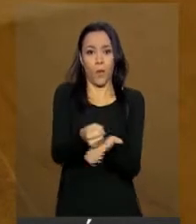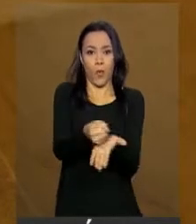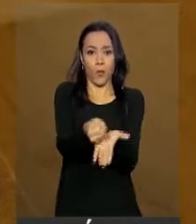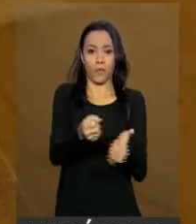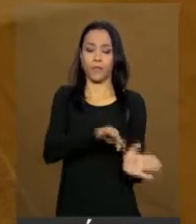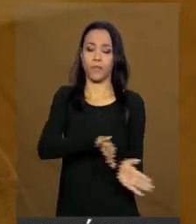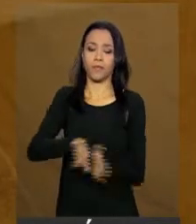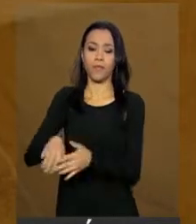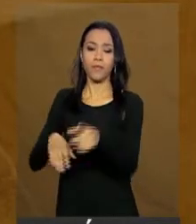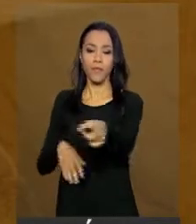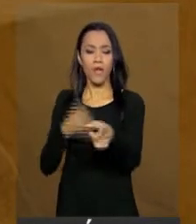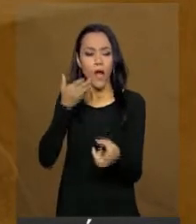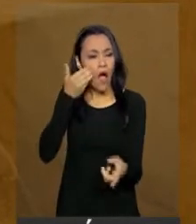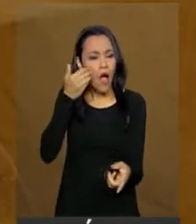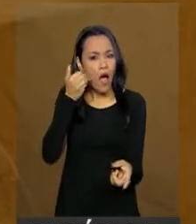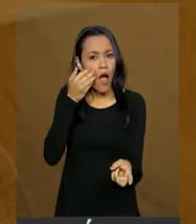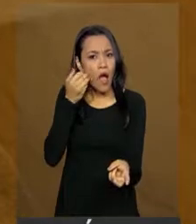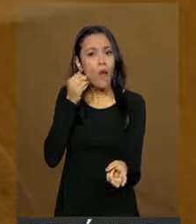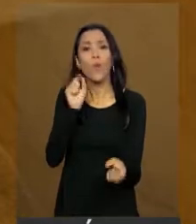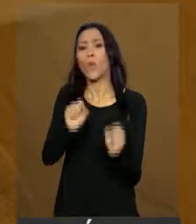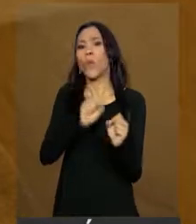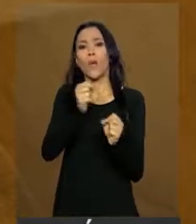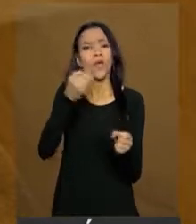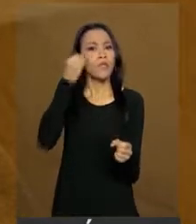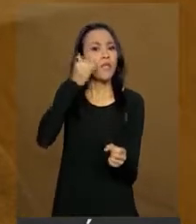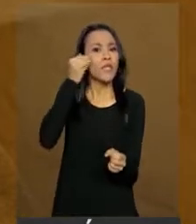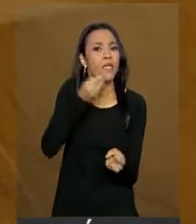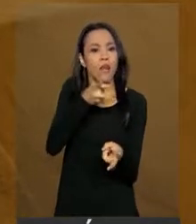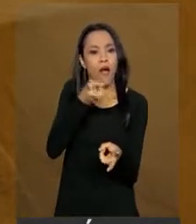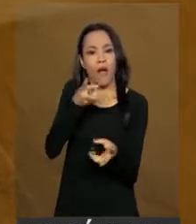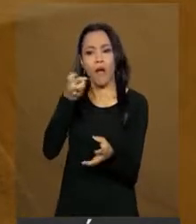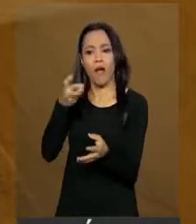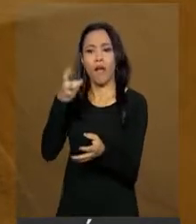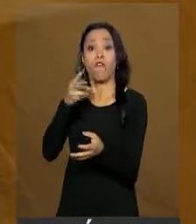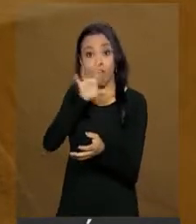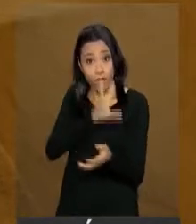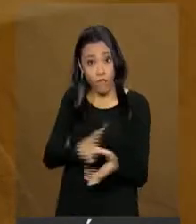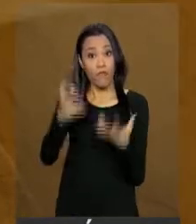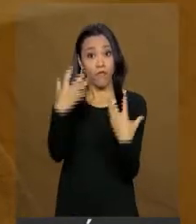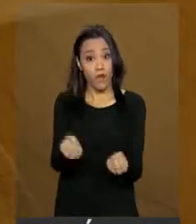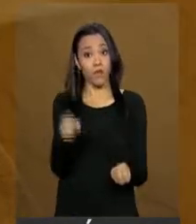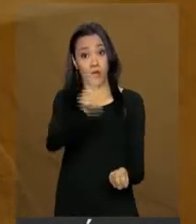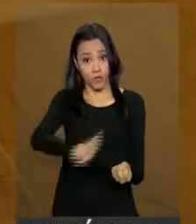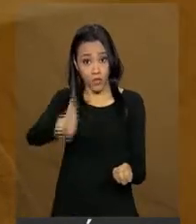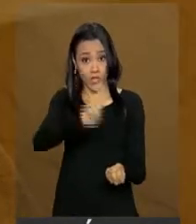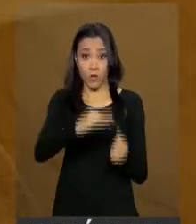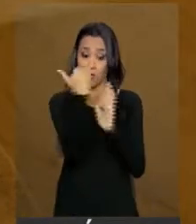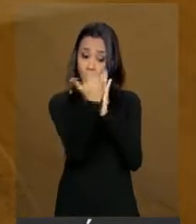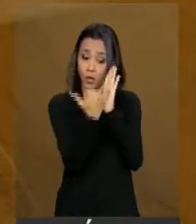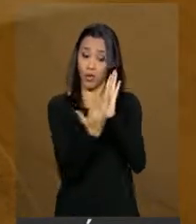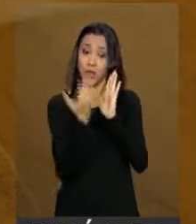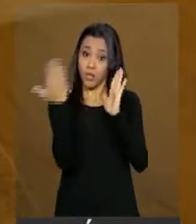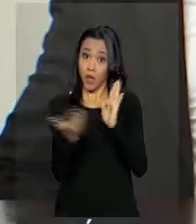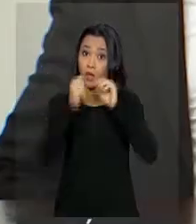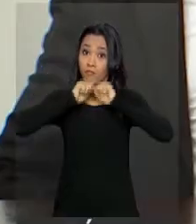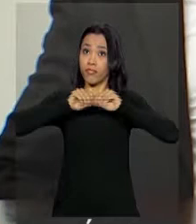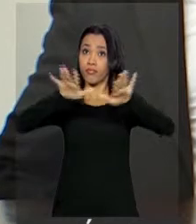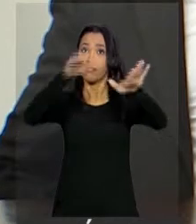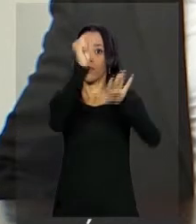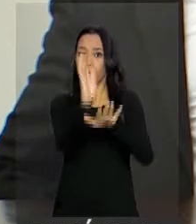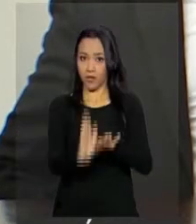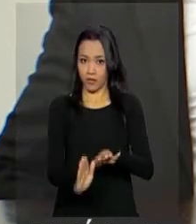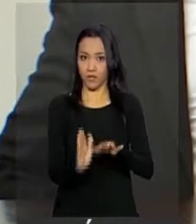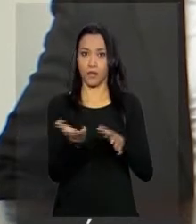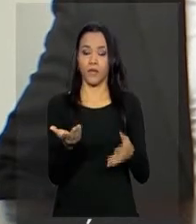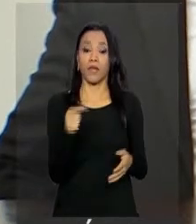muitas experiências interessantes e vamos usar nos programas que nós queremos colocar hoje, agora em nível nacional. As